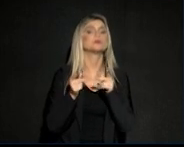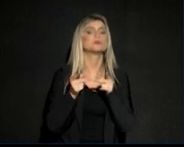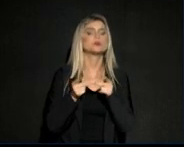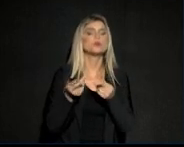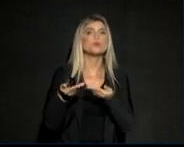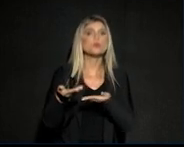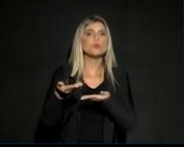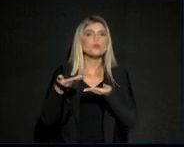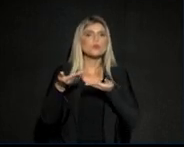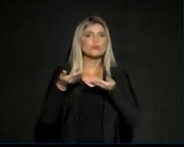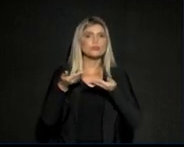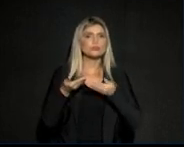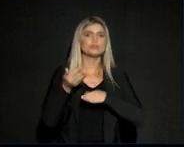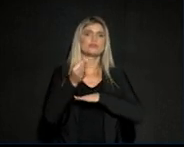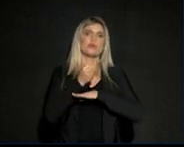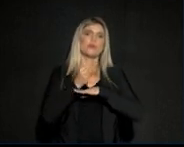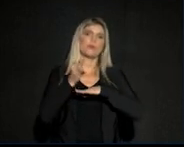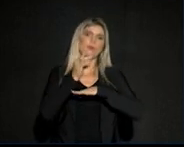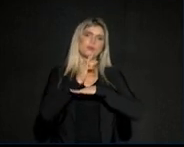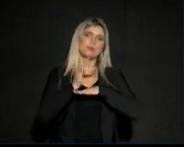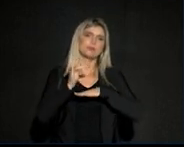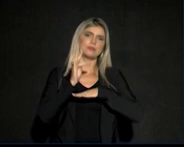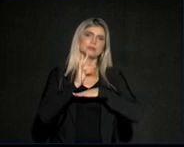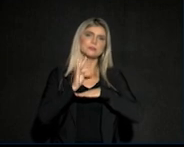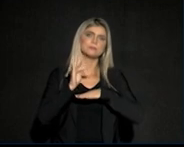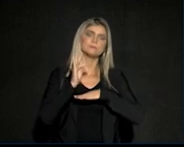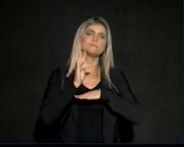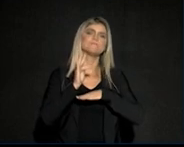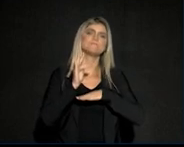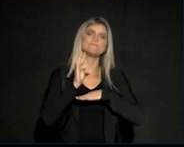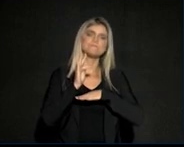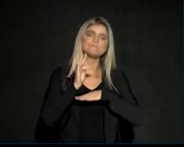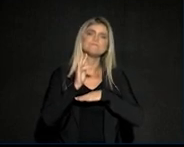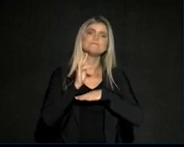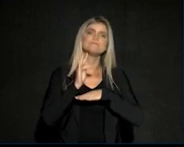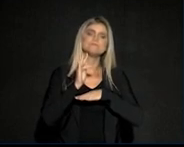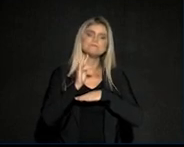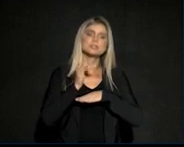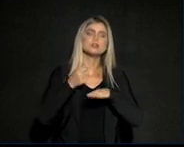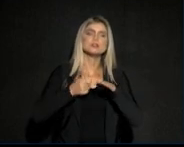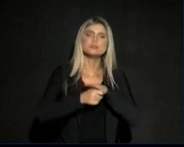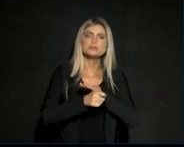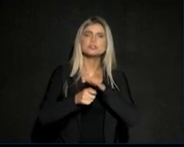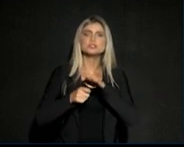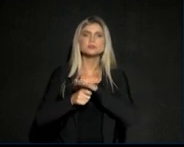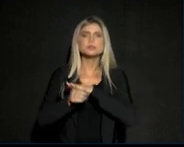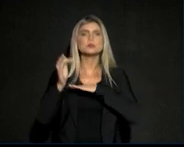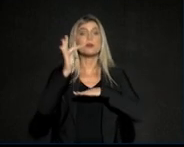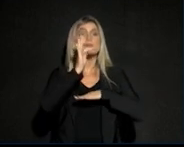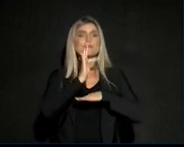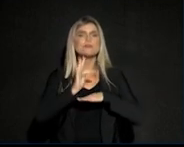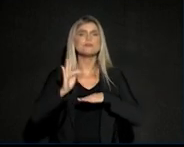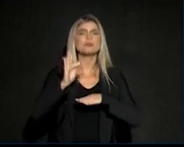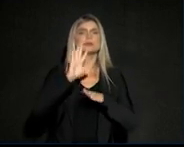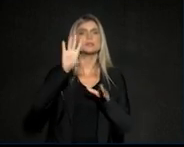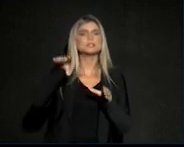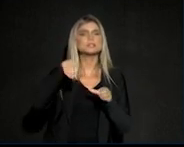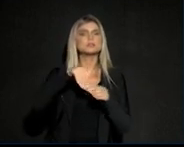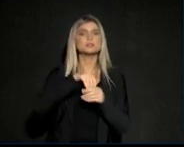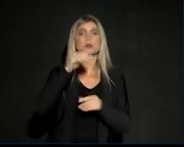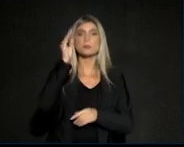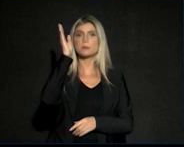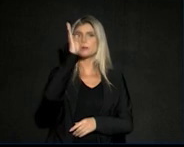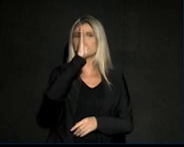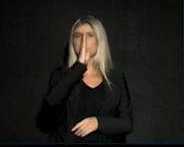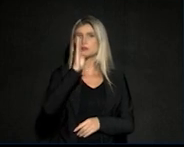convite a formalização e o investimento muito forte e incentivo e orientação financeira para a gente formalizar e inserir